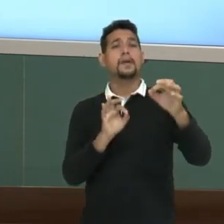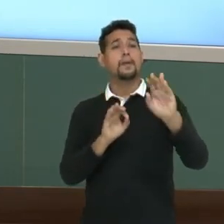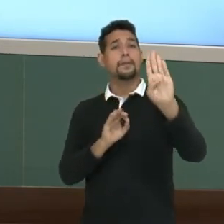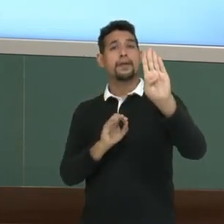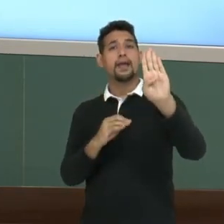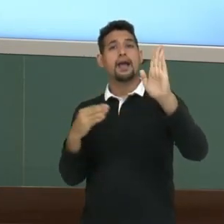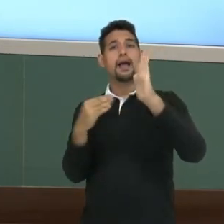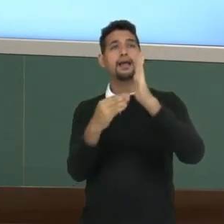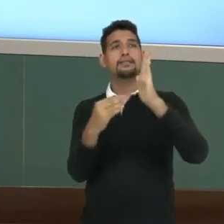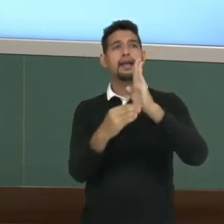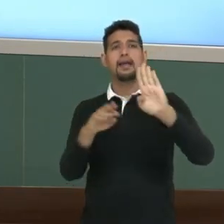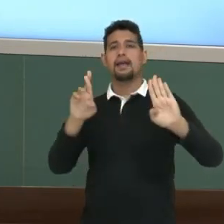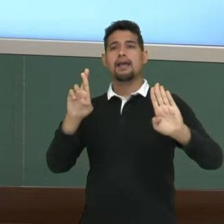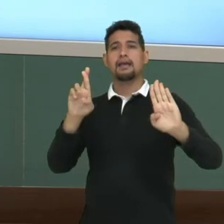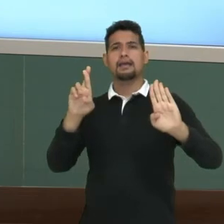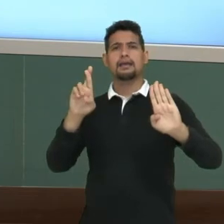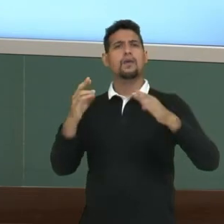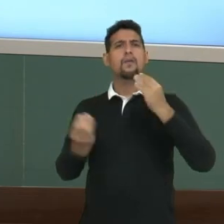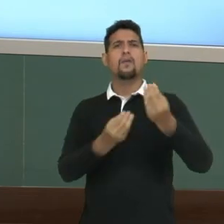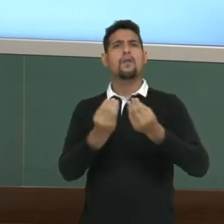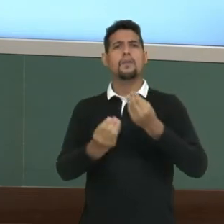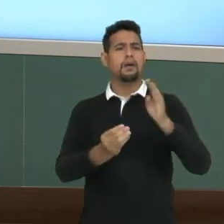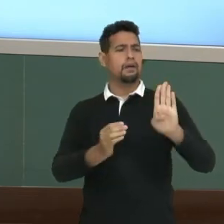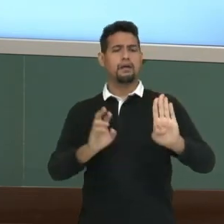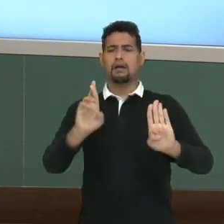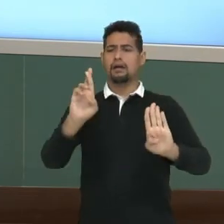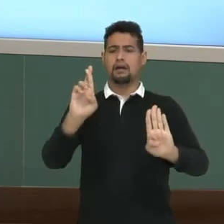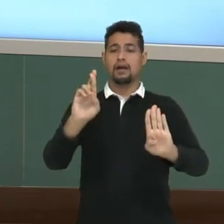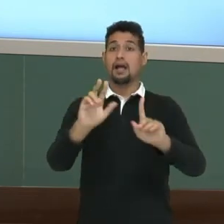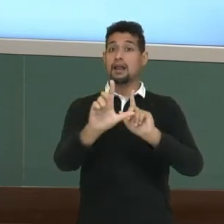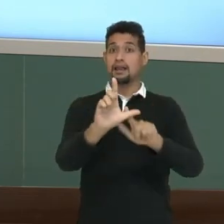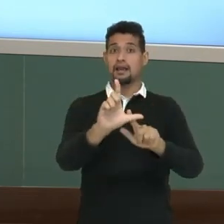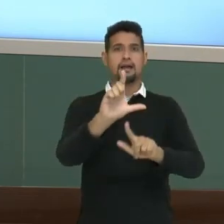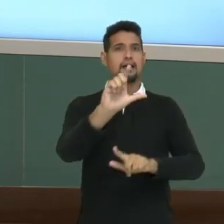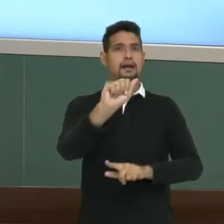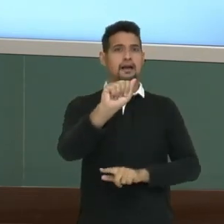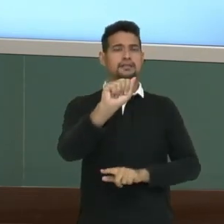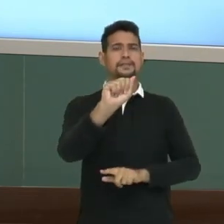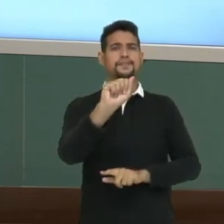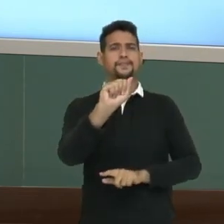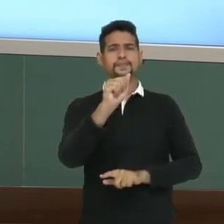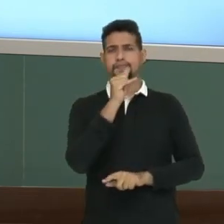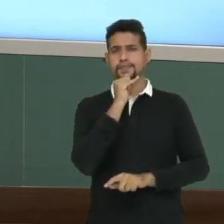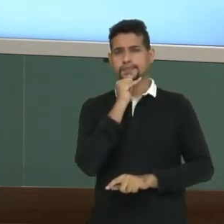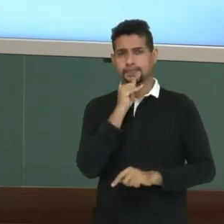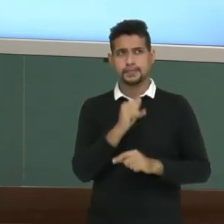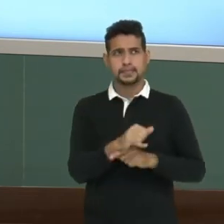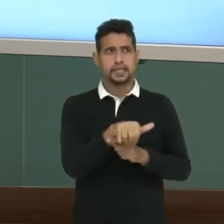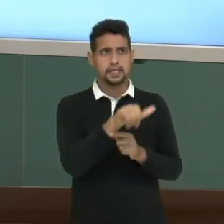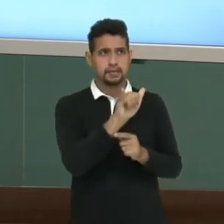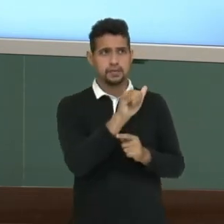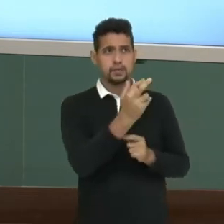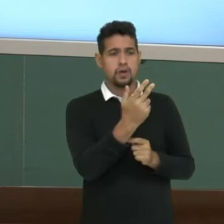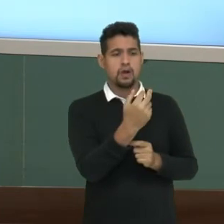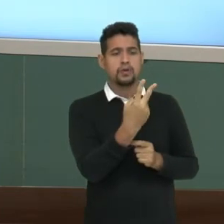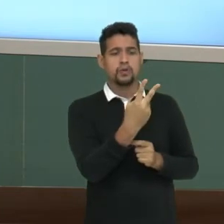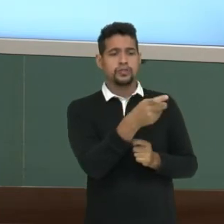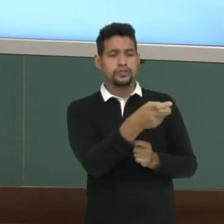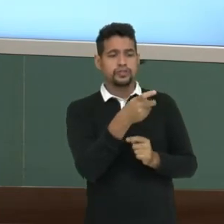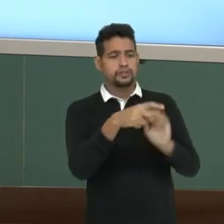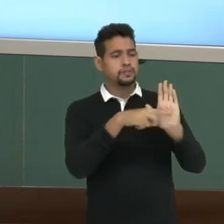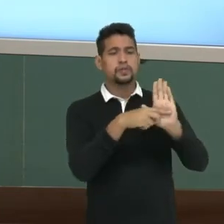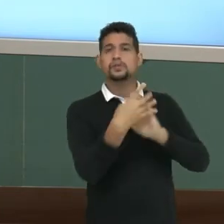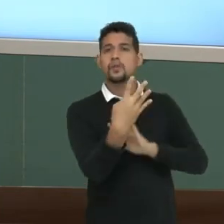a reta R nos seguintes casos. Na letra A equação da reta é y igual a 2x menos